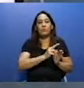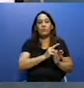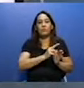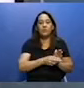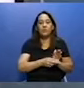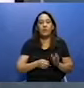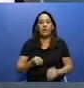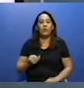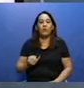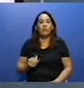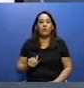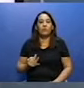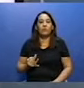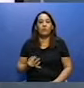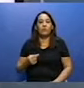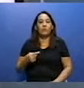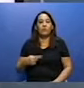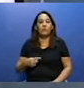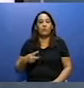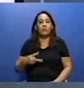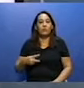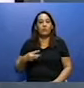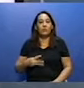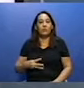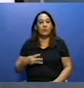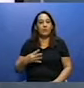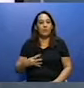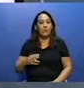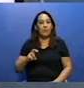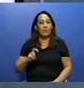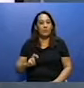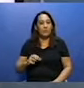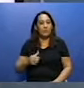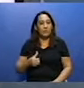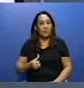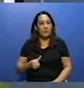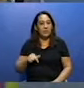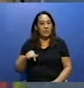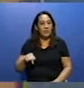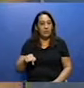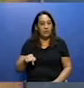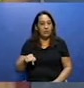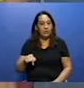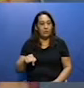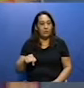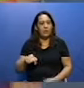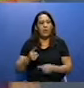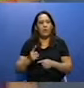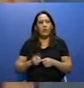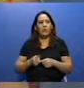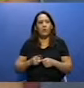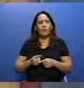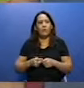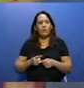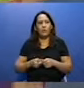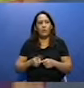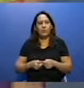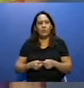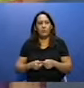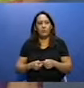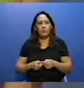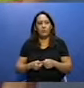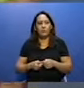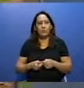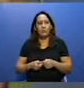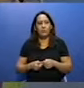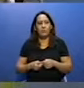contar? Uma, duas, três, quatro, cinco, seis, sete. Por que que eu tenho que saber isso?